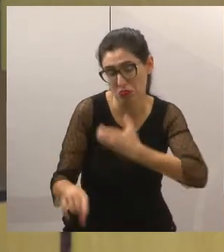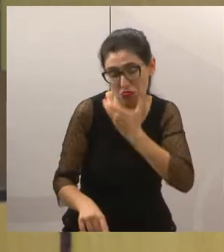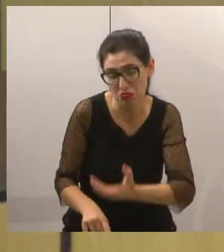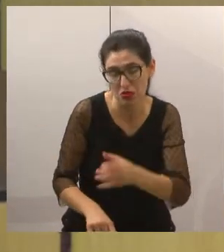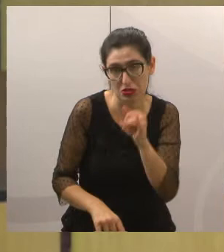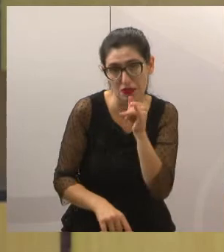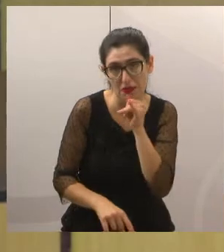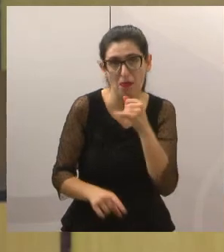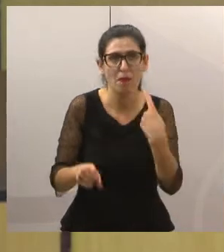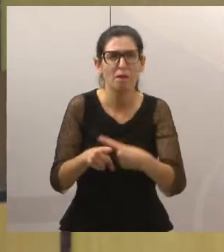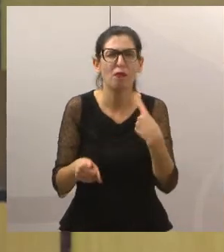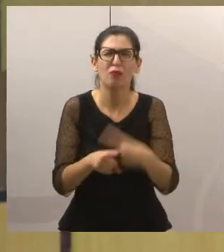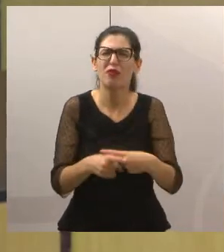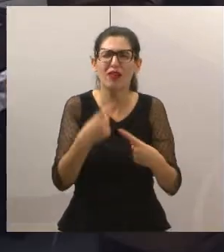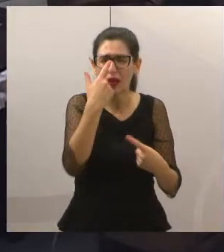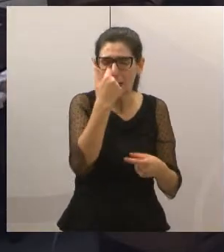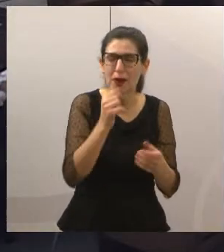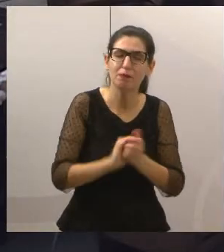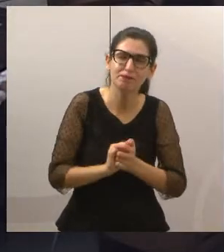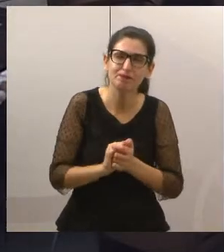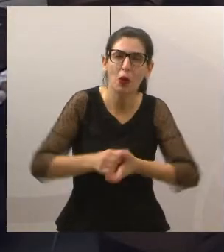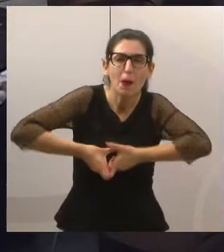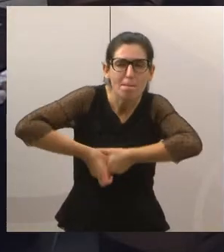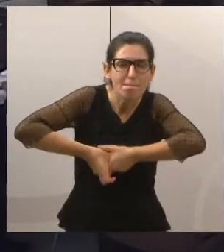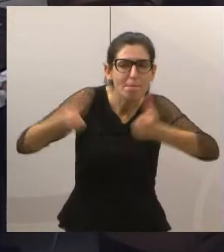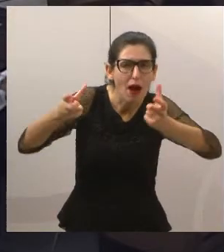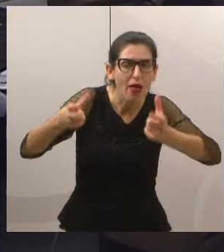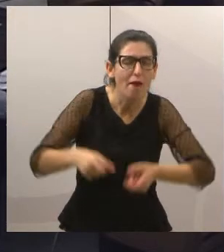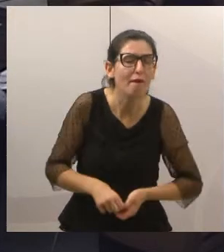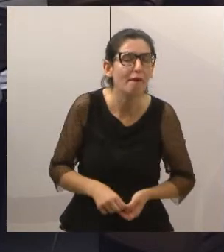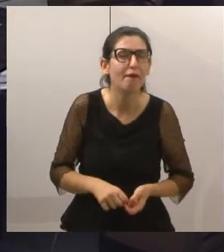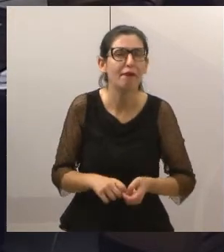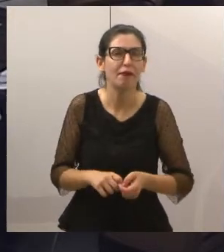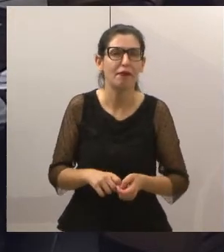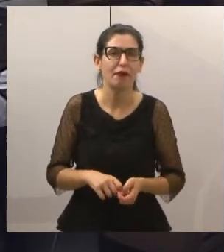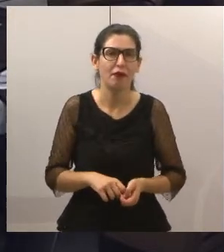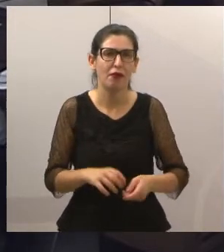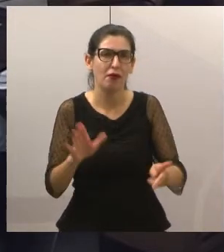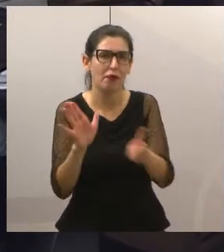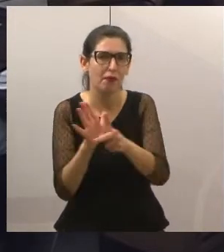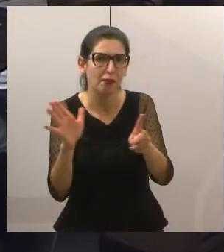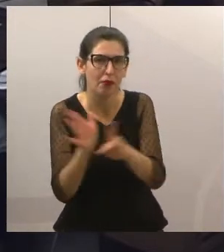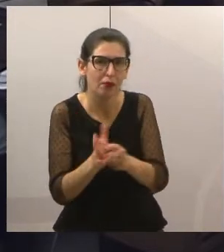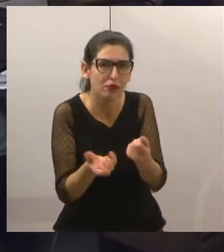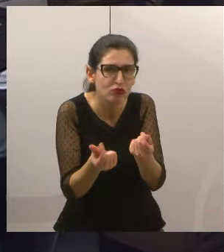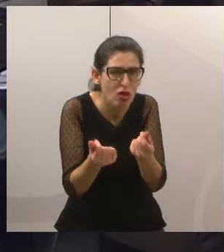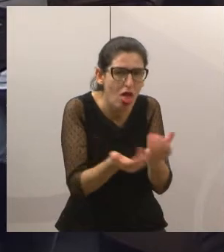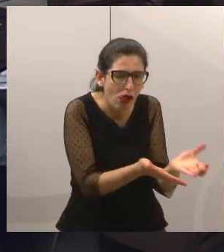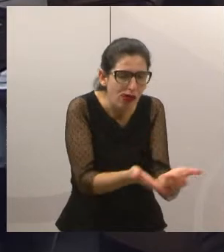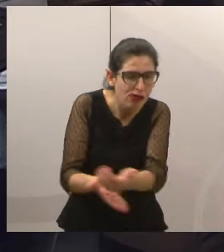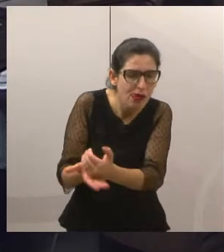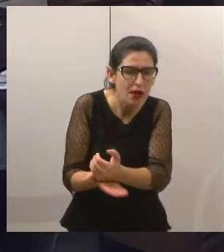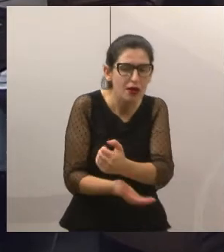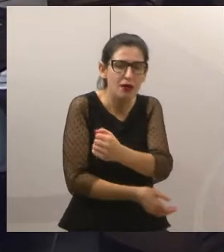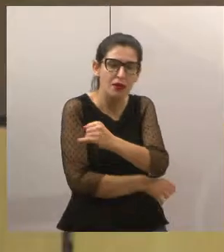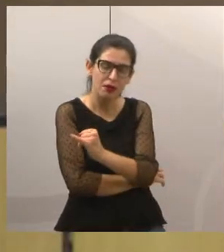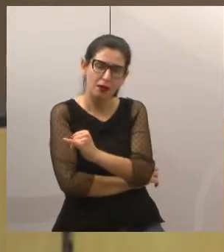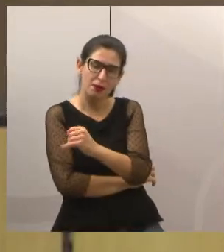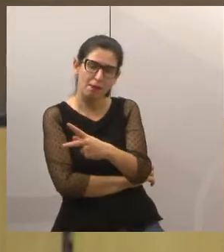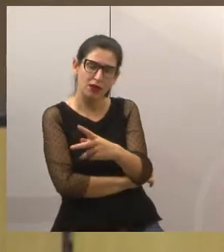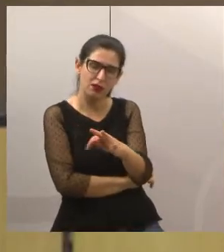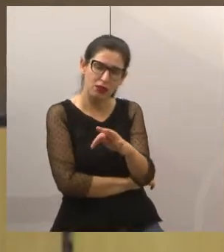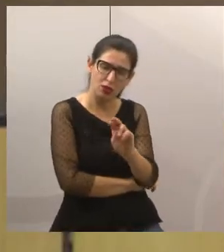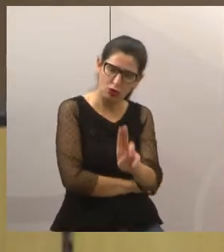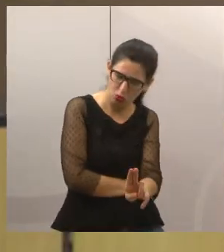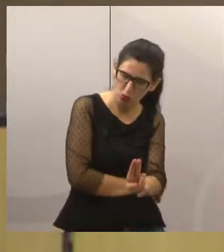a transferência maior para o orçamento público vem do IPTU e ISS. E nós sabemos que teve